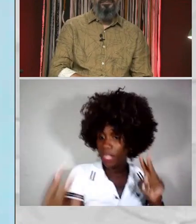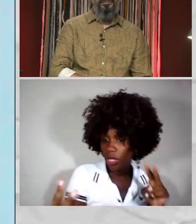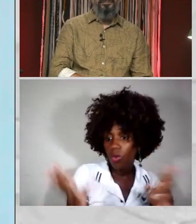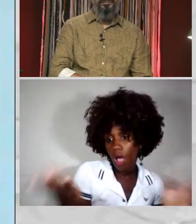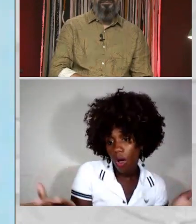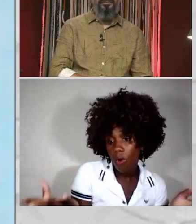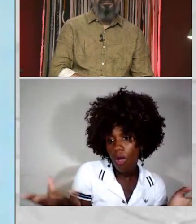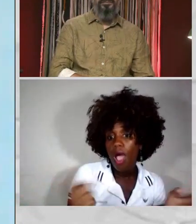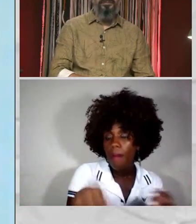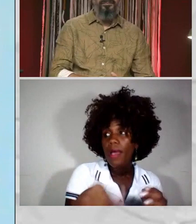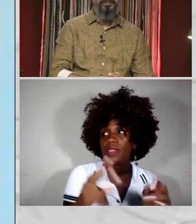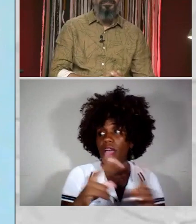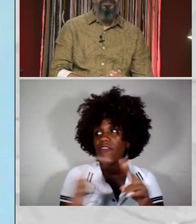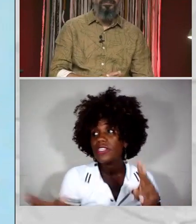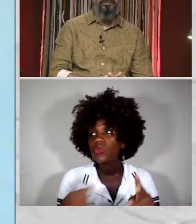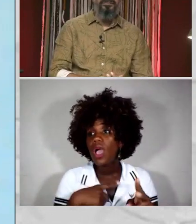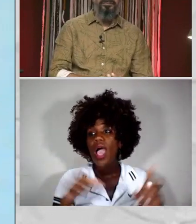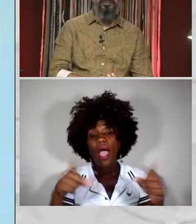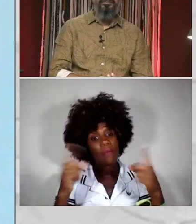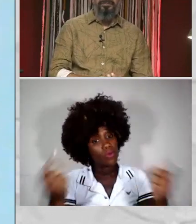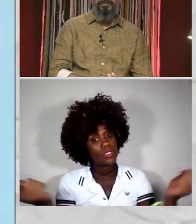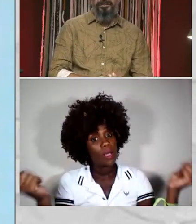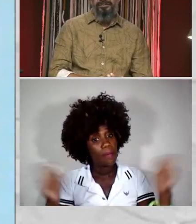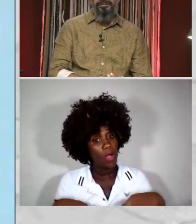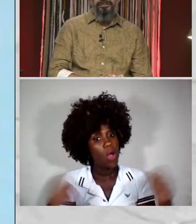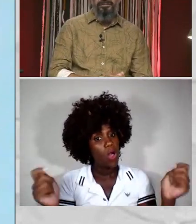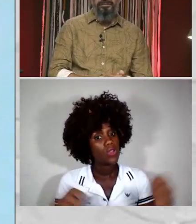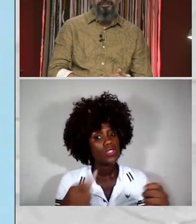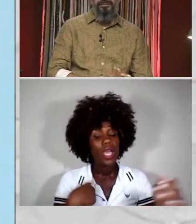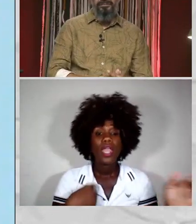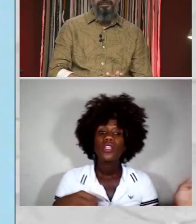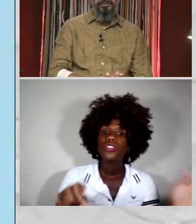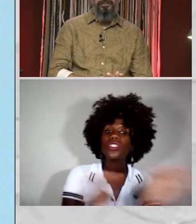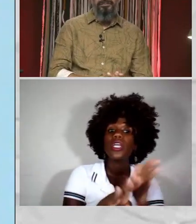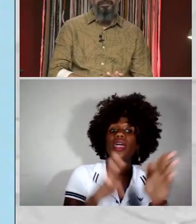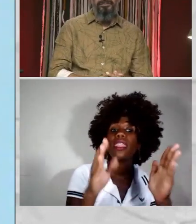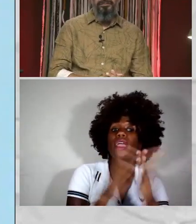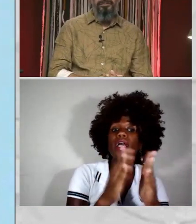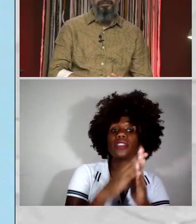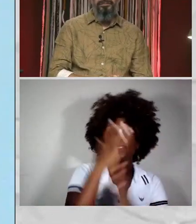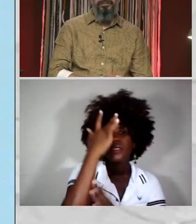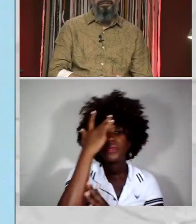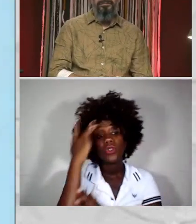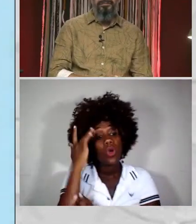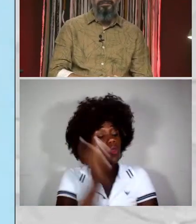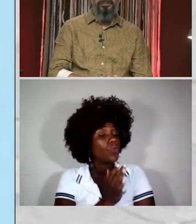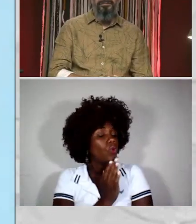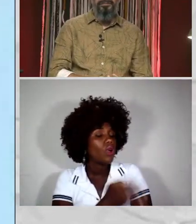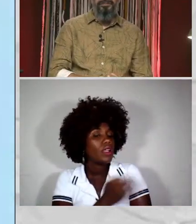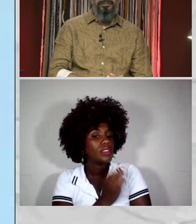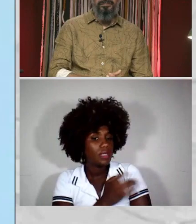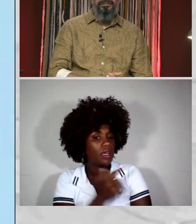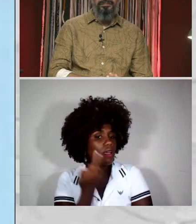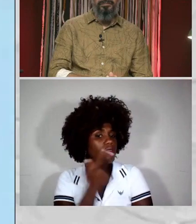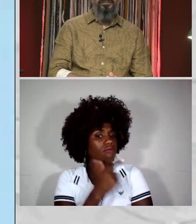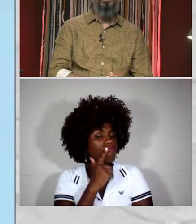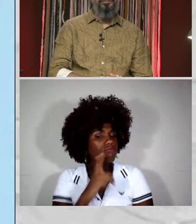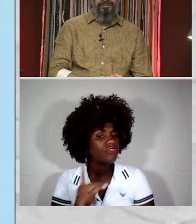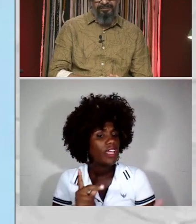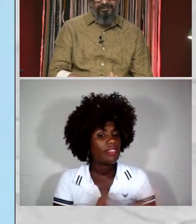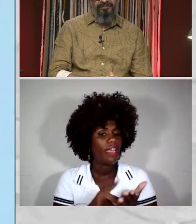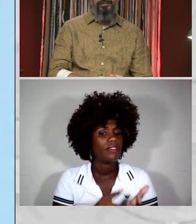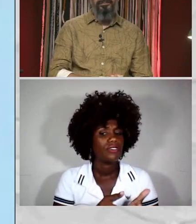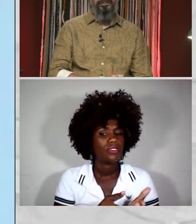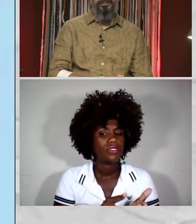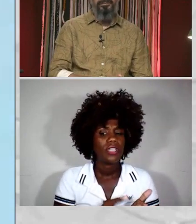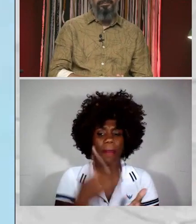ela se torna física, porque a música tem essa capacidade, né? Quando ela chega na casa das pessoas, no ouvido e no coração, ela se materializa em